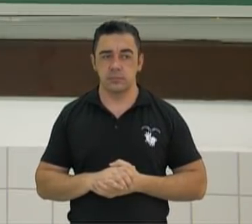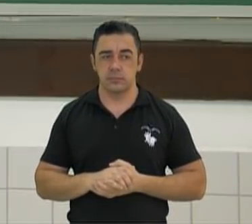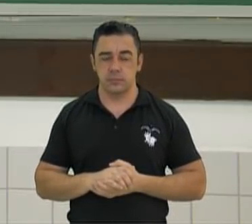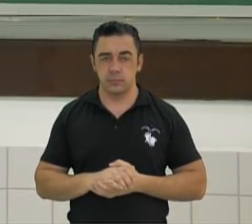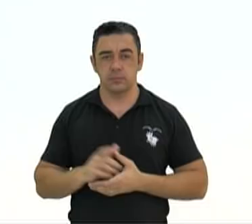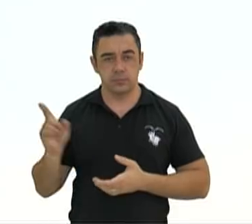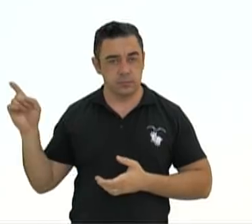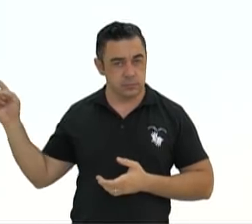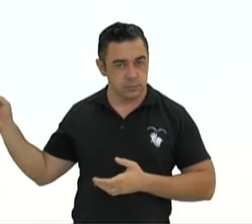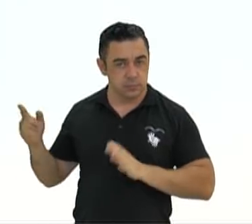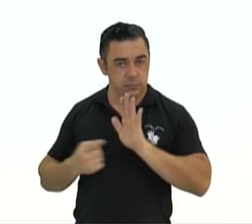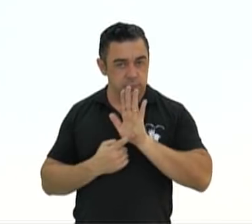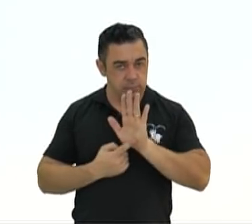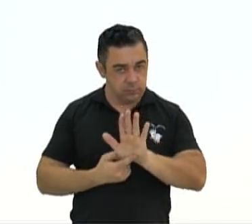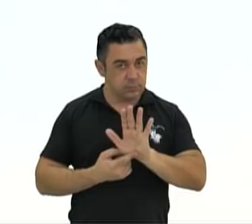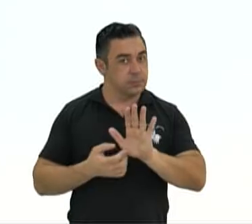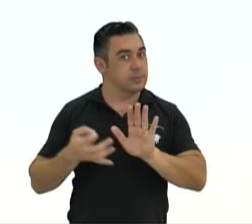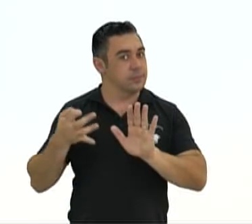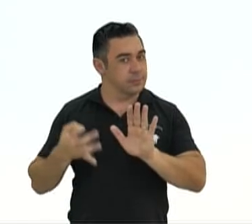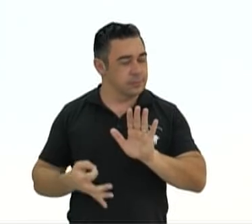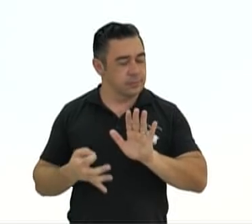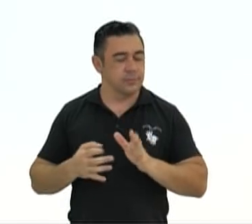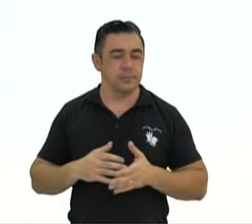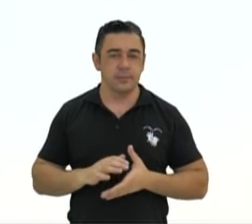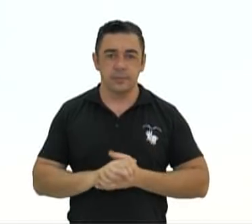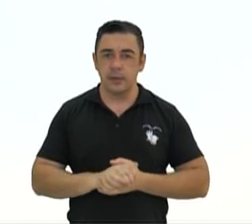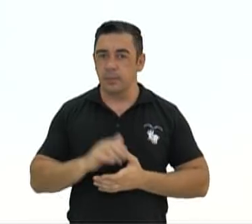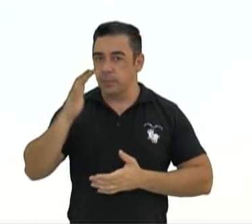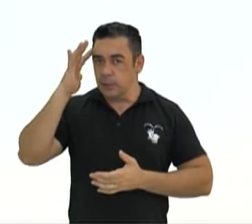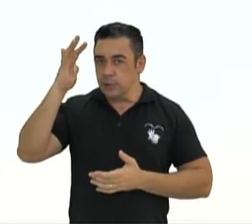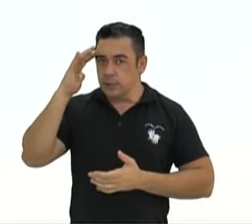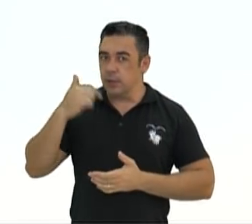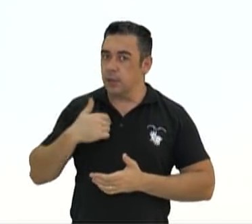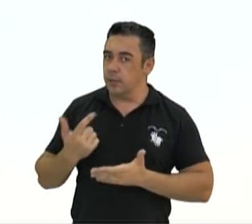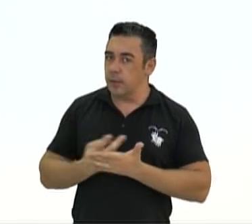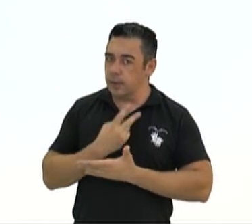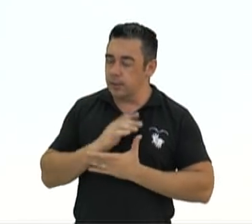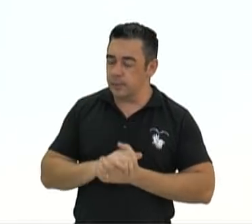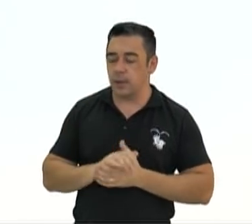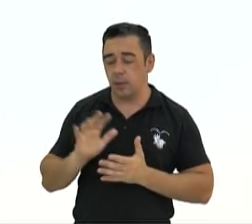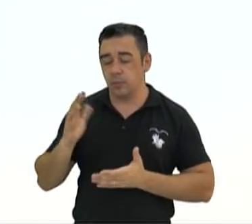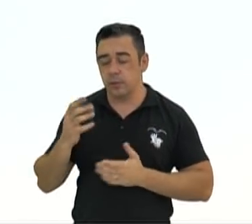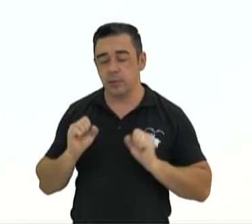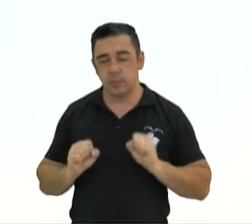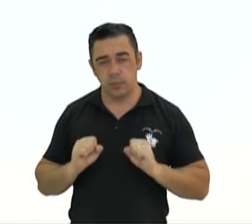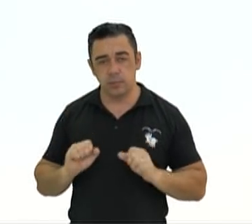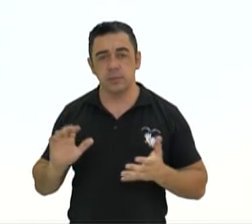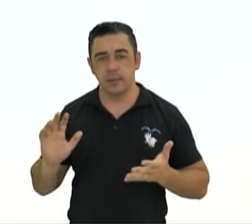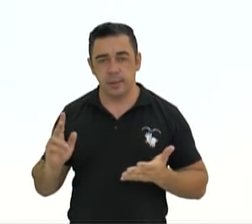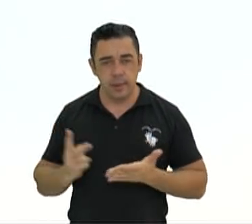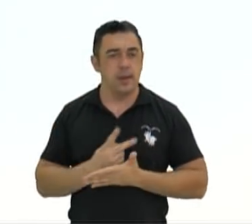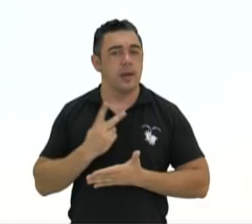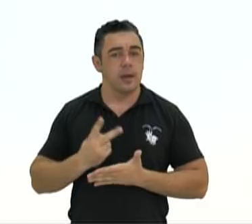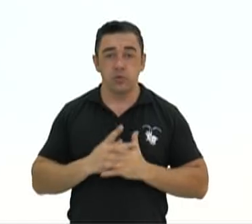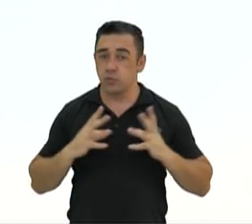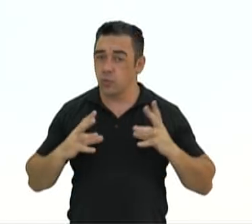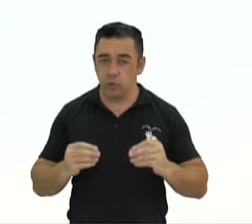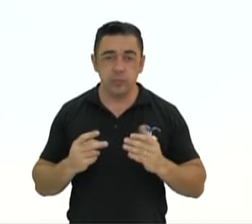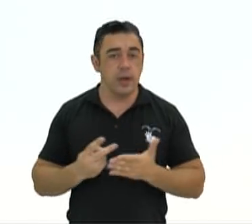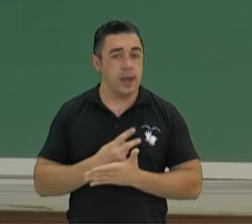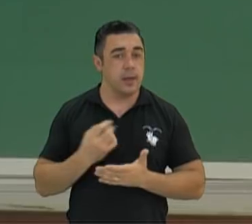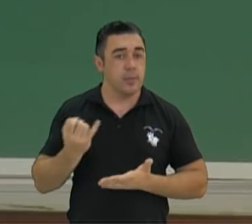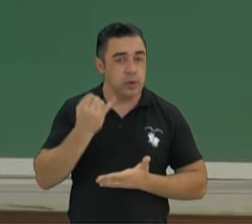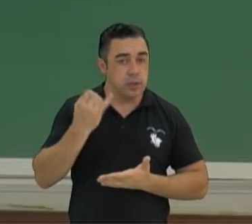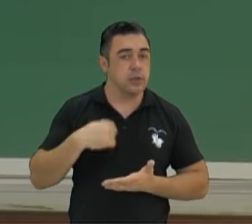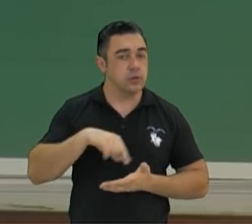2,25 tá aqui, a prof acertou, hein? Que feio se a prof errar. Mas acontece, gente, todo mundo erra. O